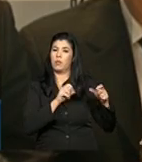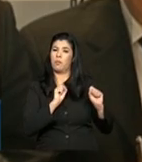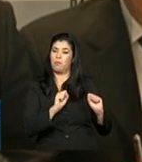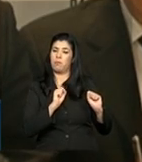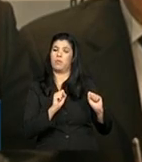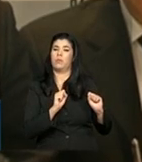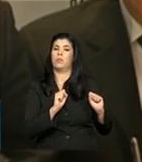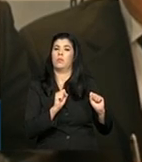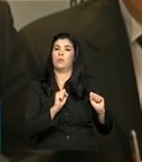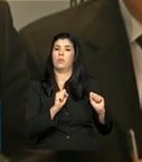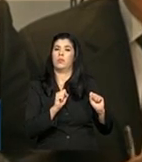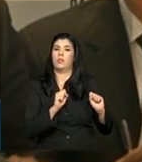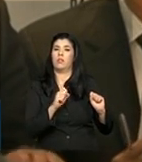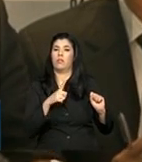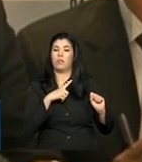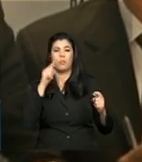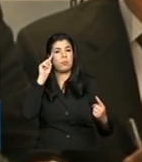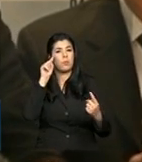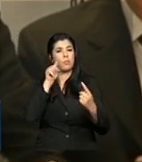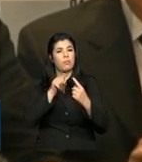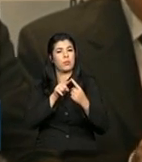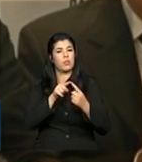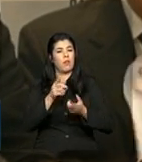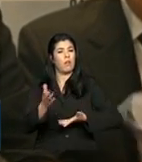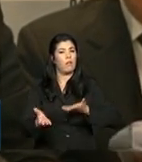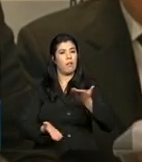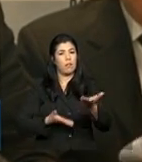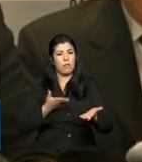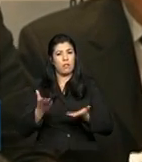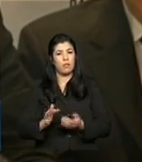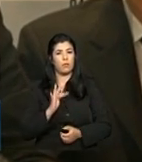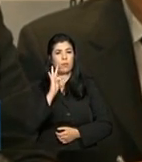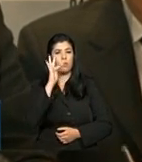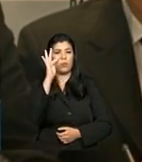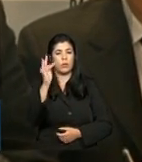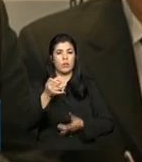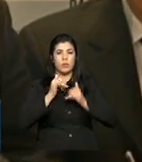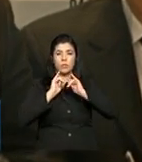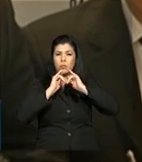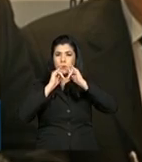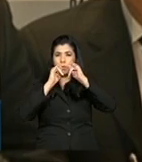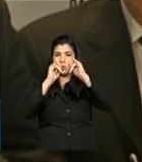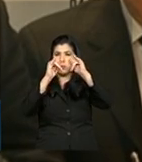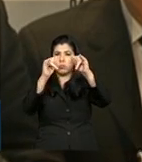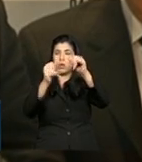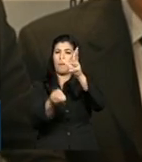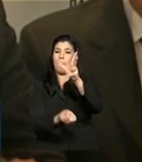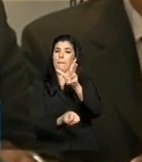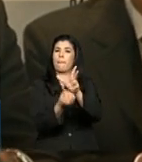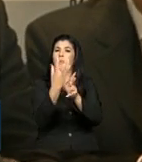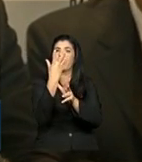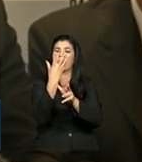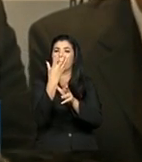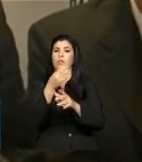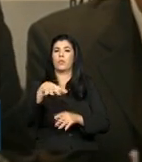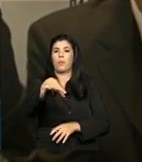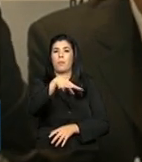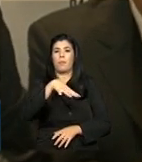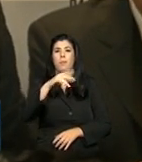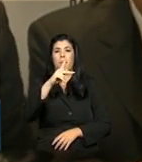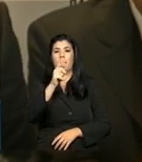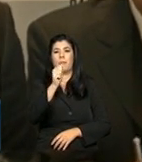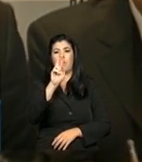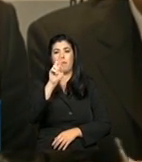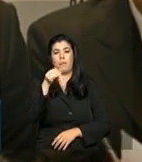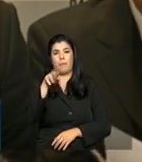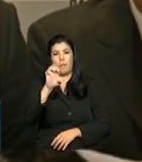permitia atender, essas instalações vão permitir atender o escoamento de energia produzida por parques eólicos localizados